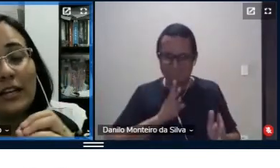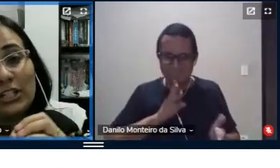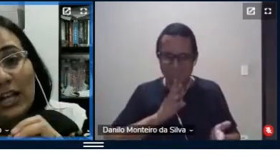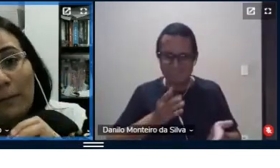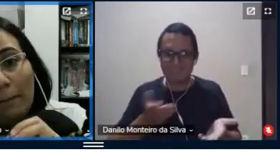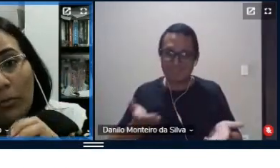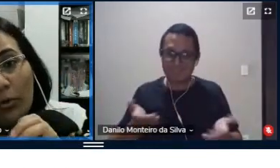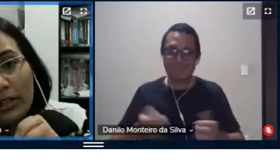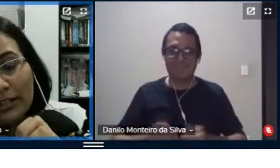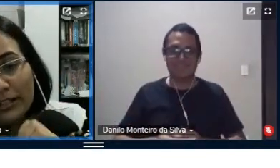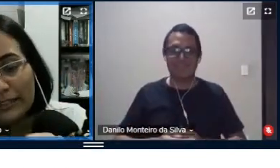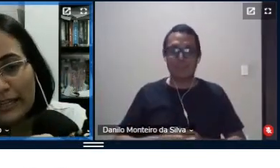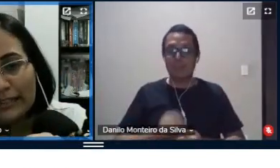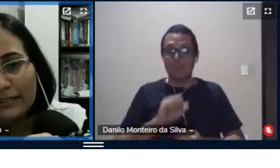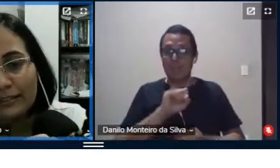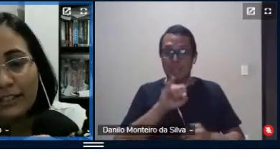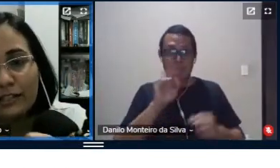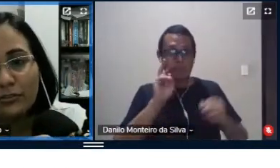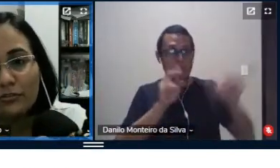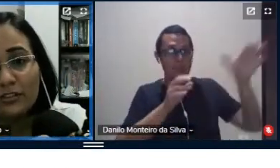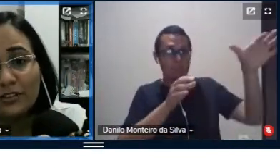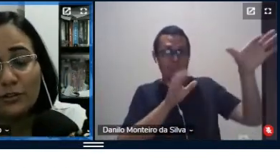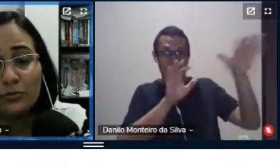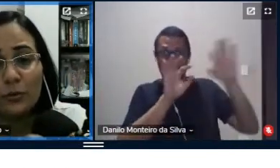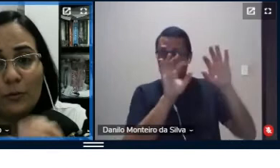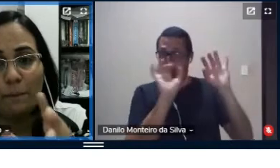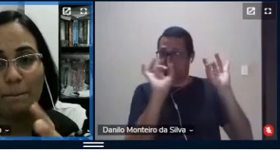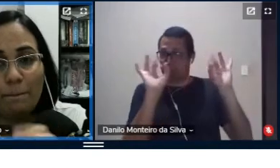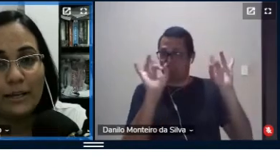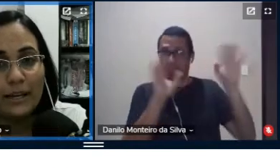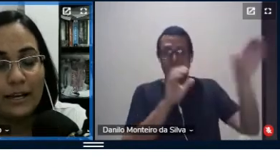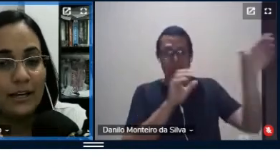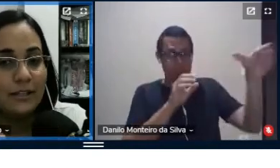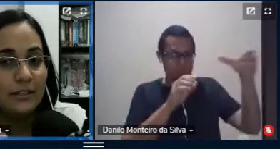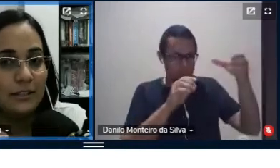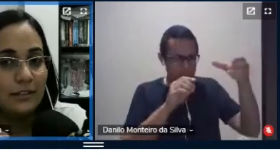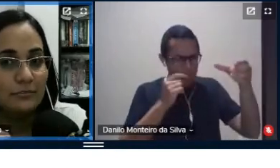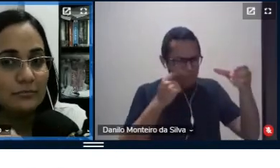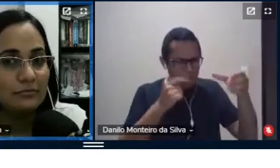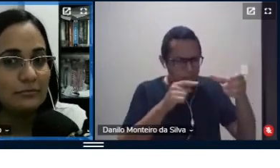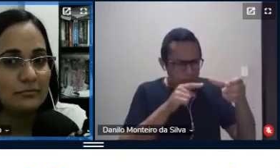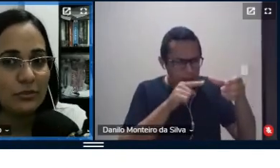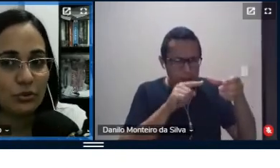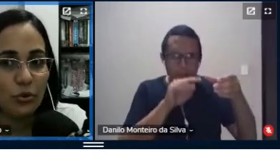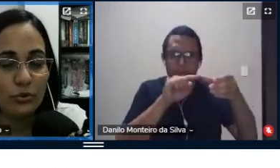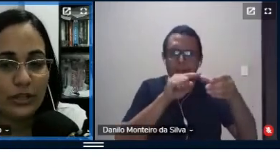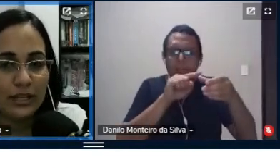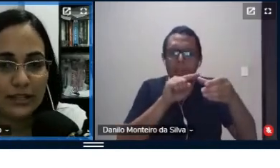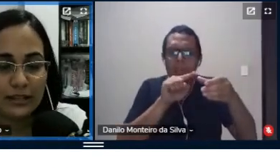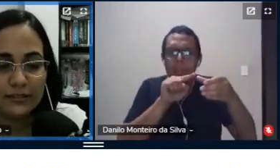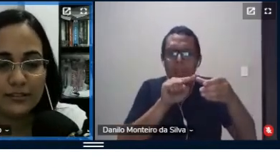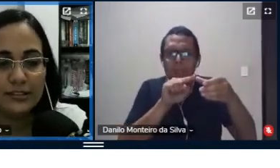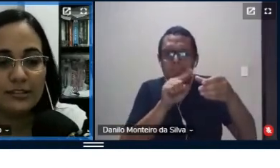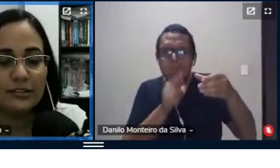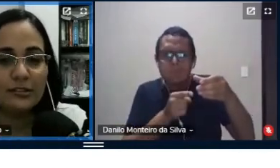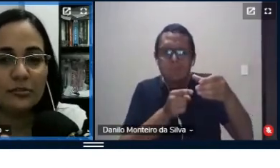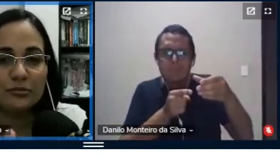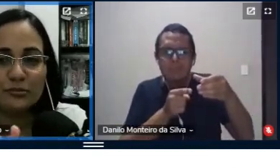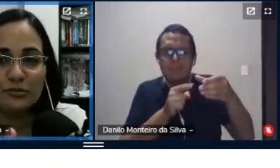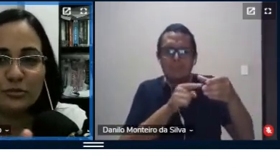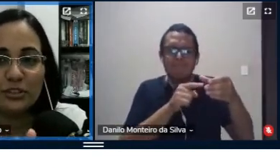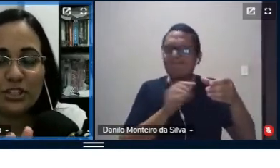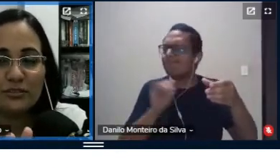Se você achar uma bolha lá na taça, o que eles vão fazer? Eles vão pegar e esconder a taça, né?